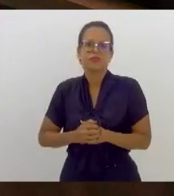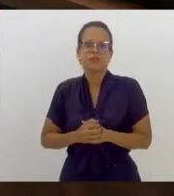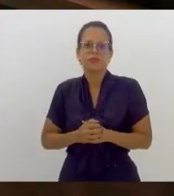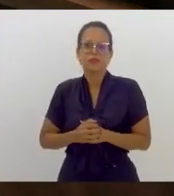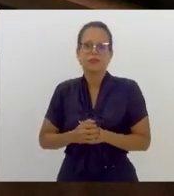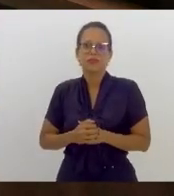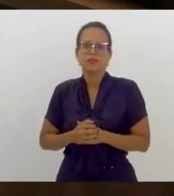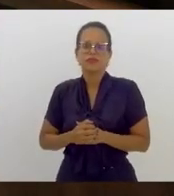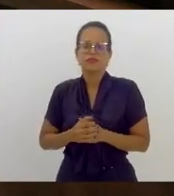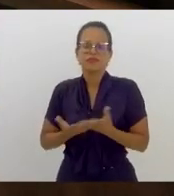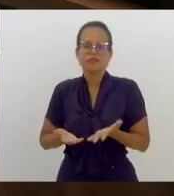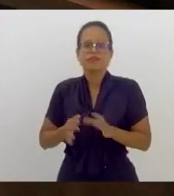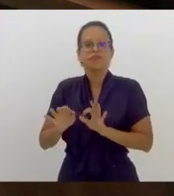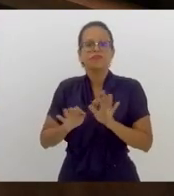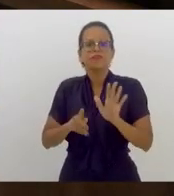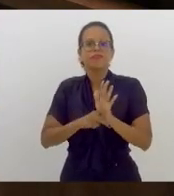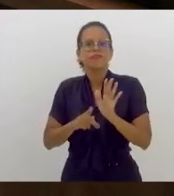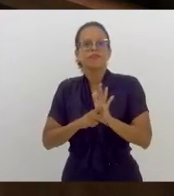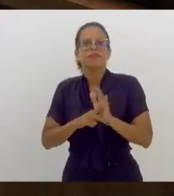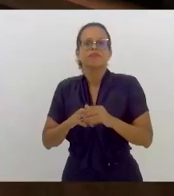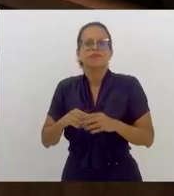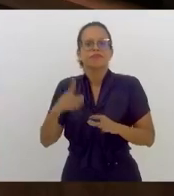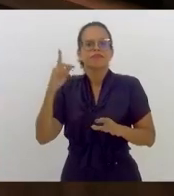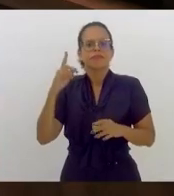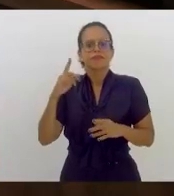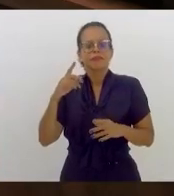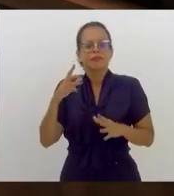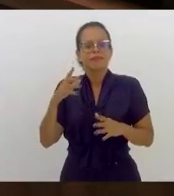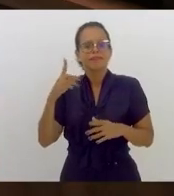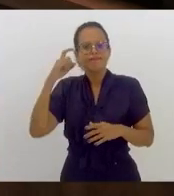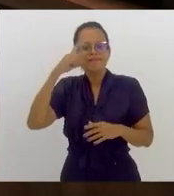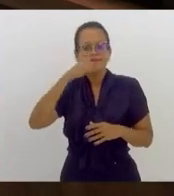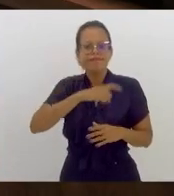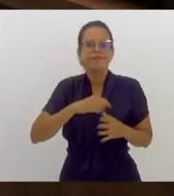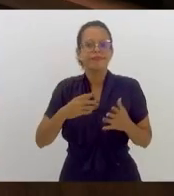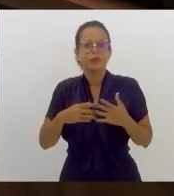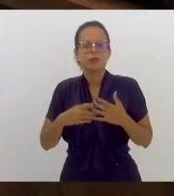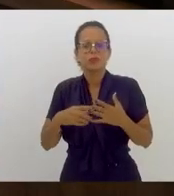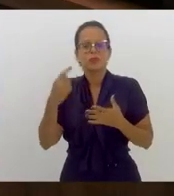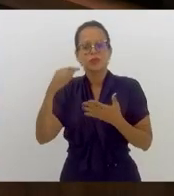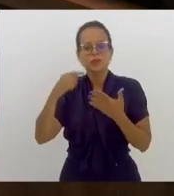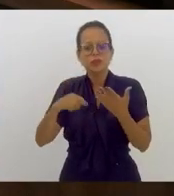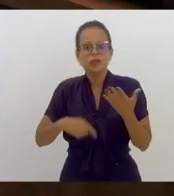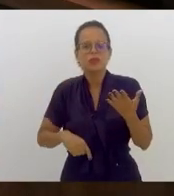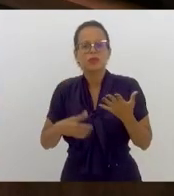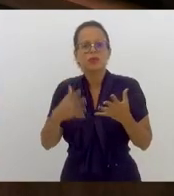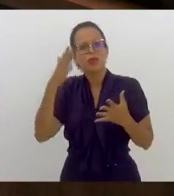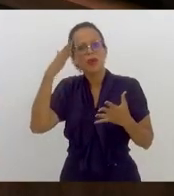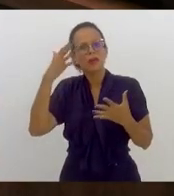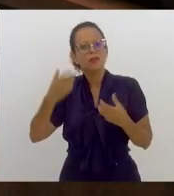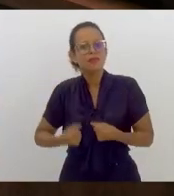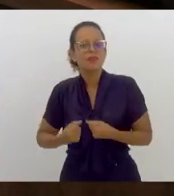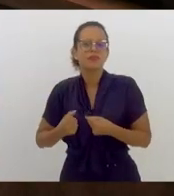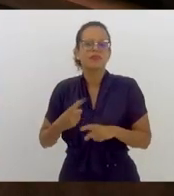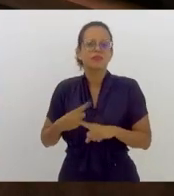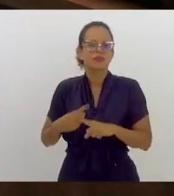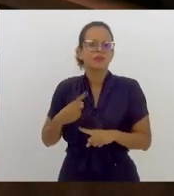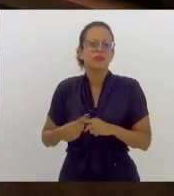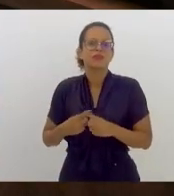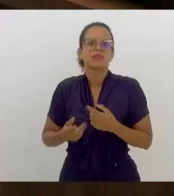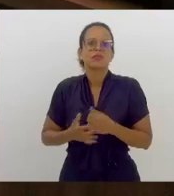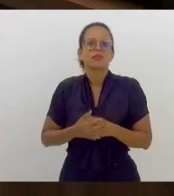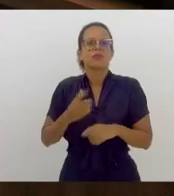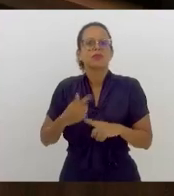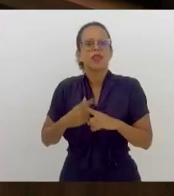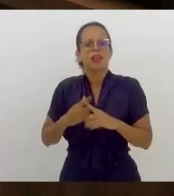presidente, é um projeto muito complexo, difícil de compreensão, porque invade